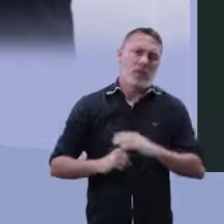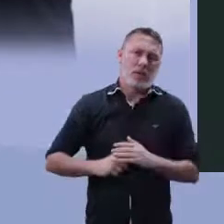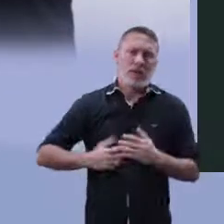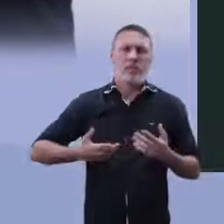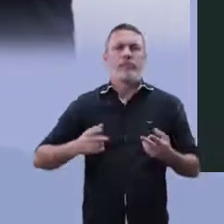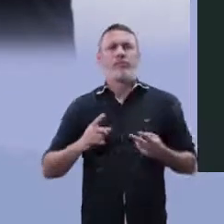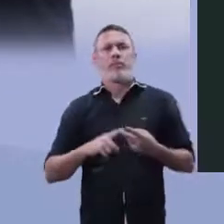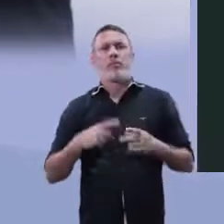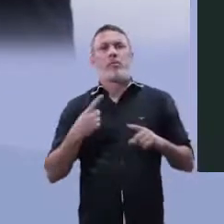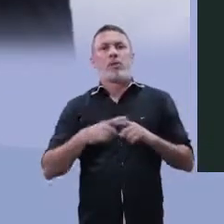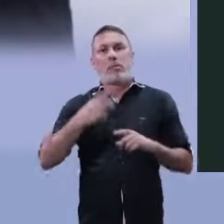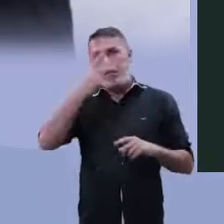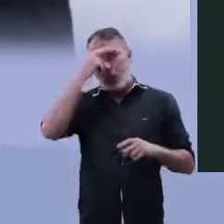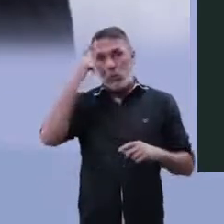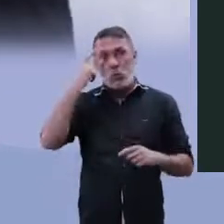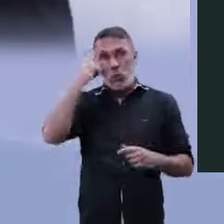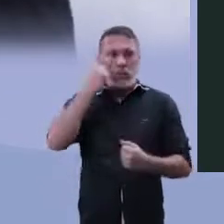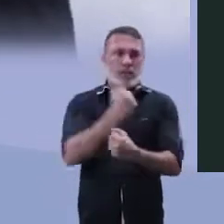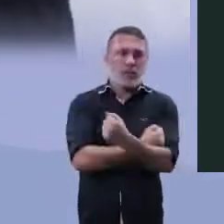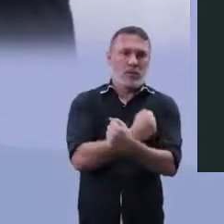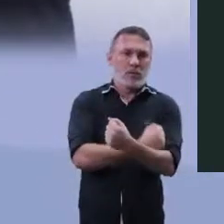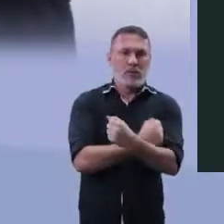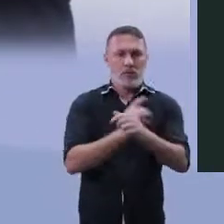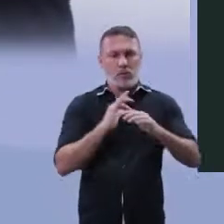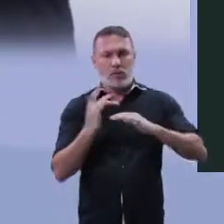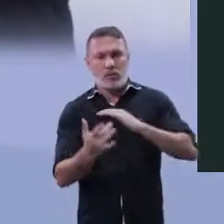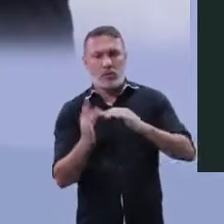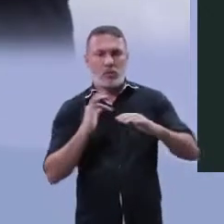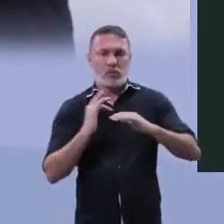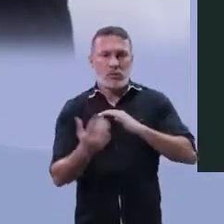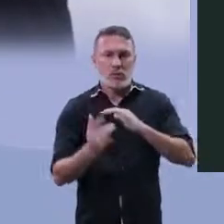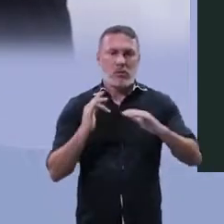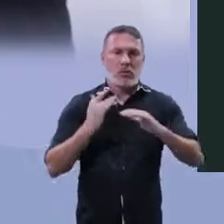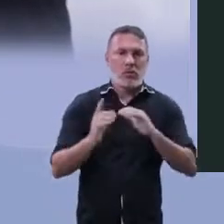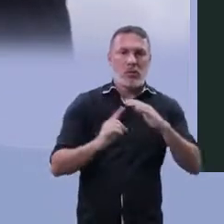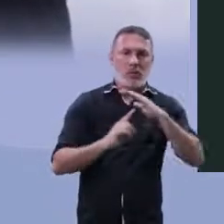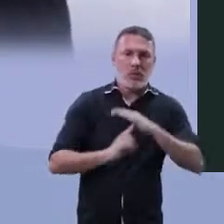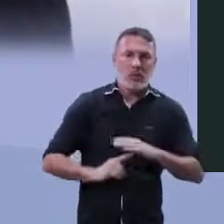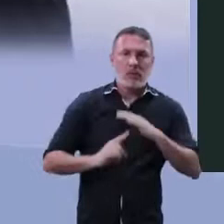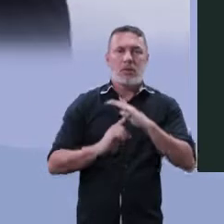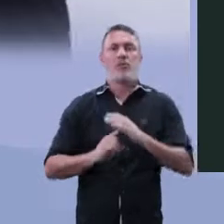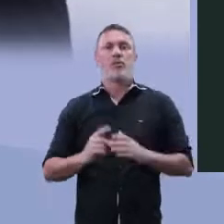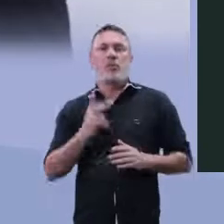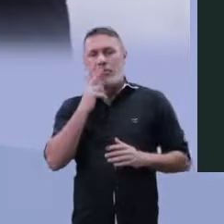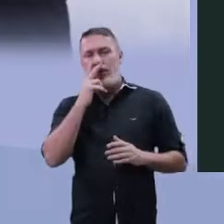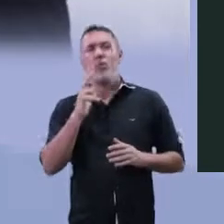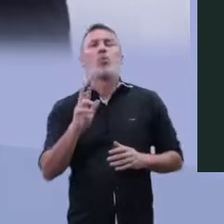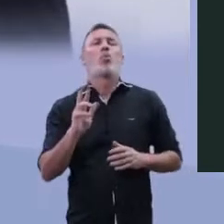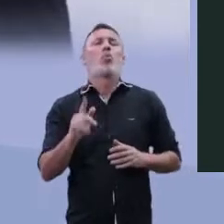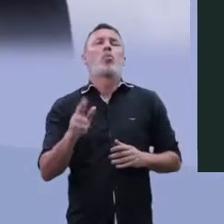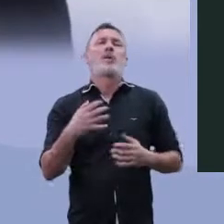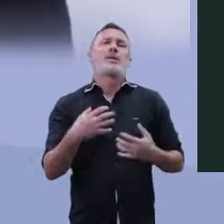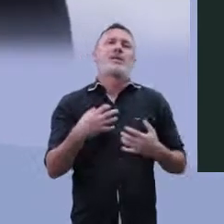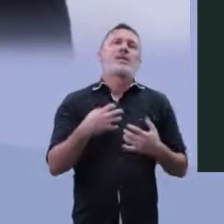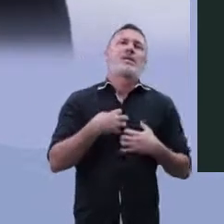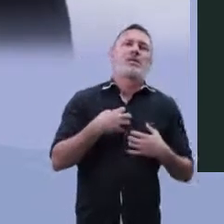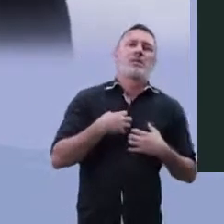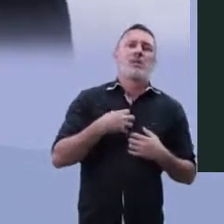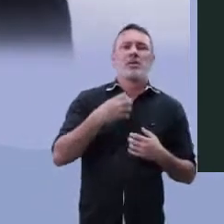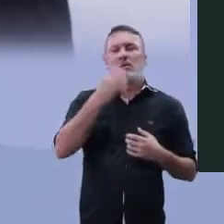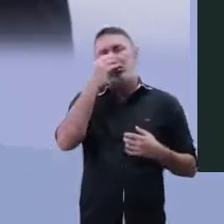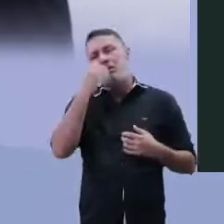da depressão, decorrente do uso excessivo das redes sociais, né, de um sentimento de, não